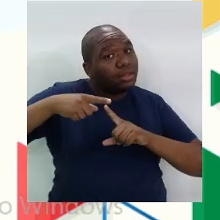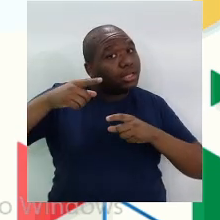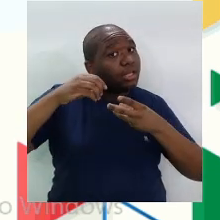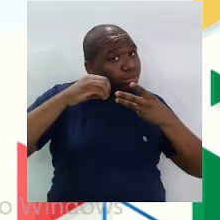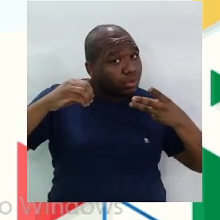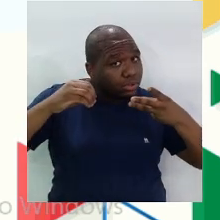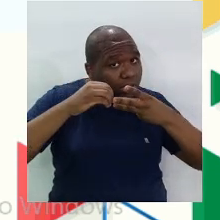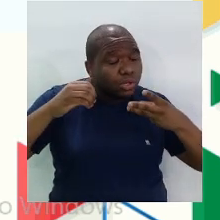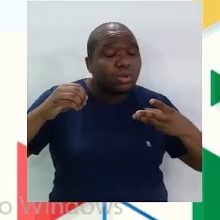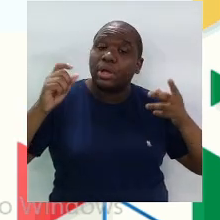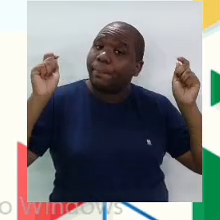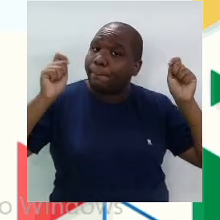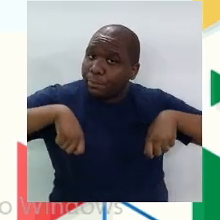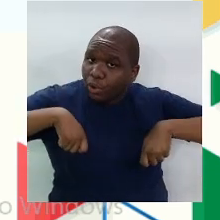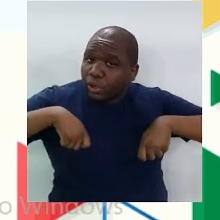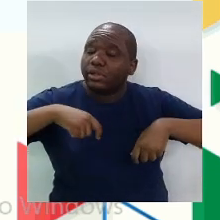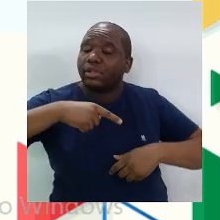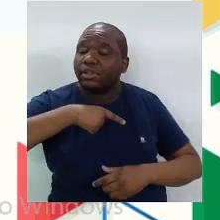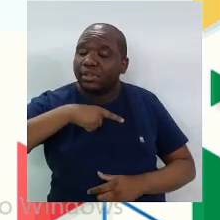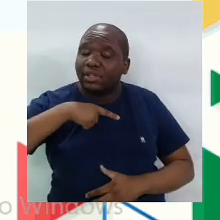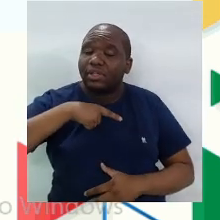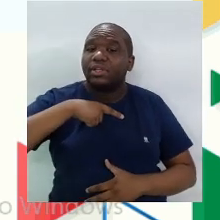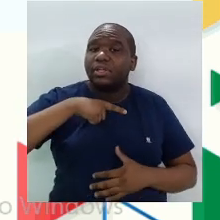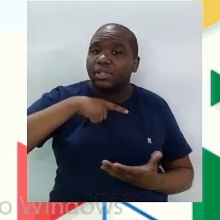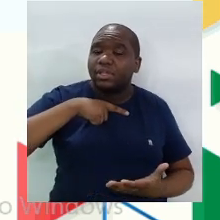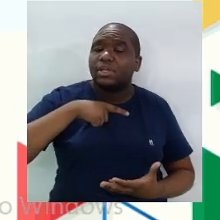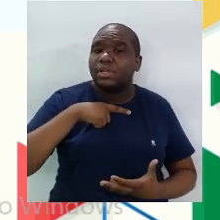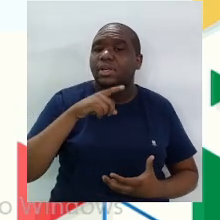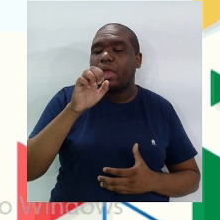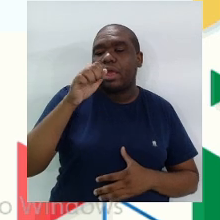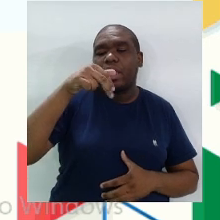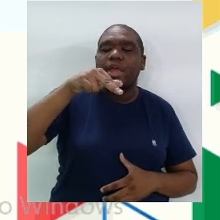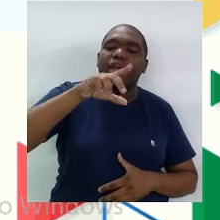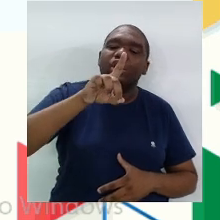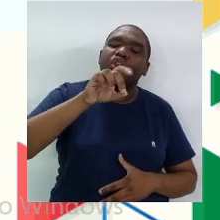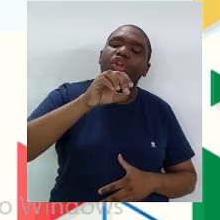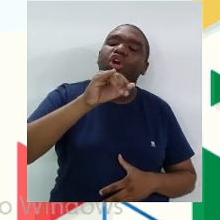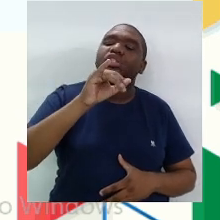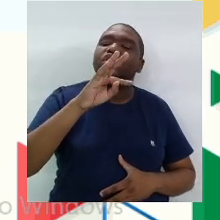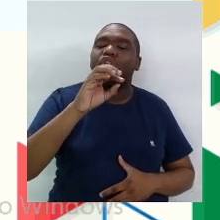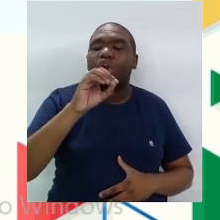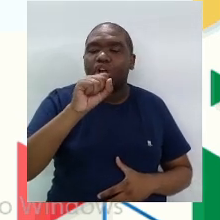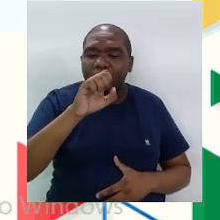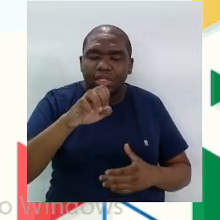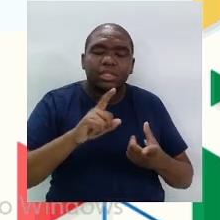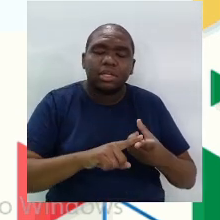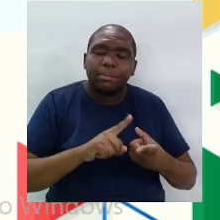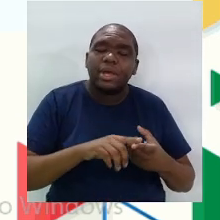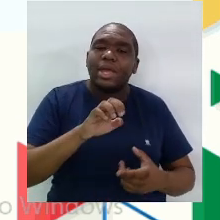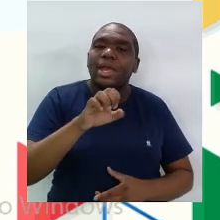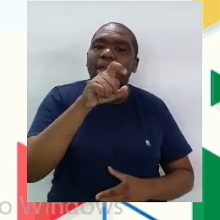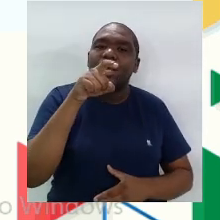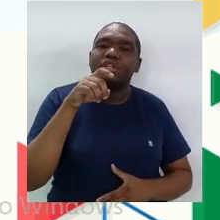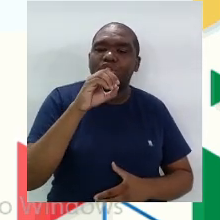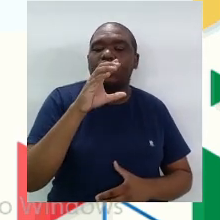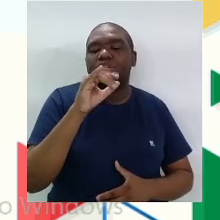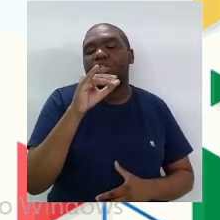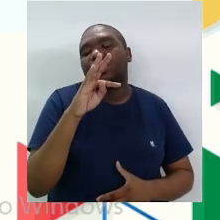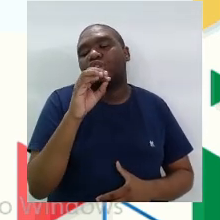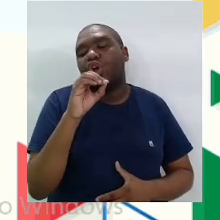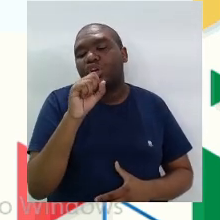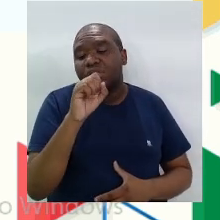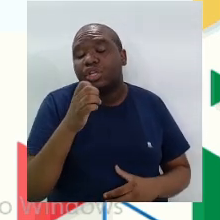elas são capazes de realizar endocitose e exocitose, que são dois